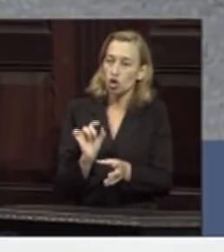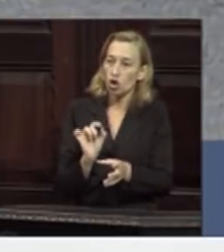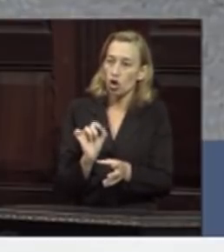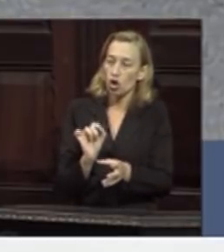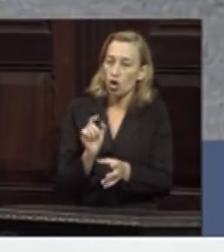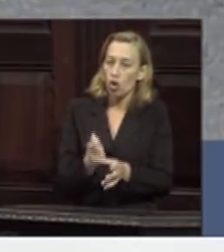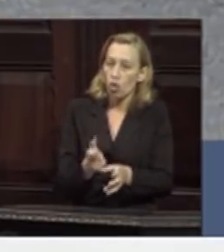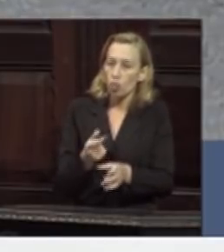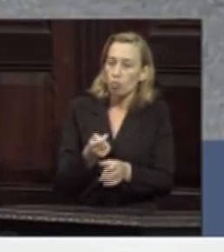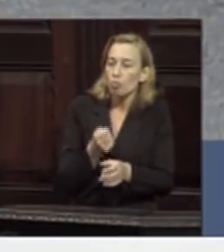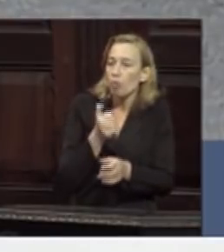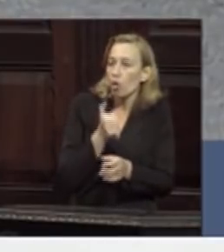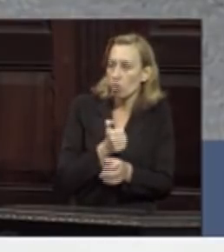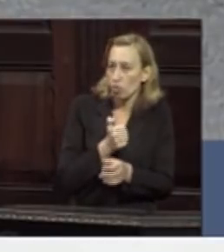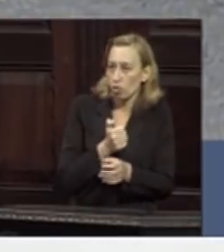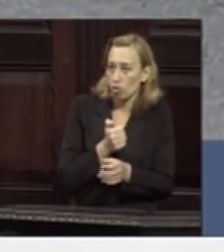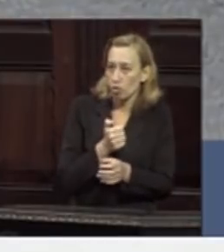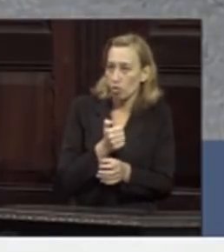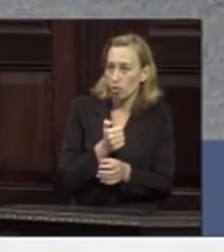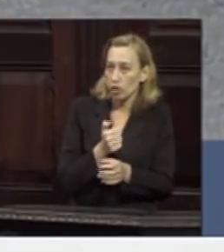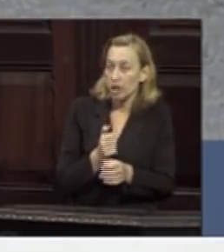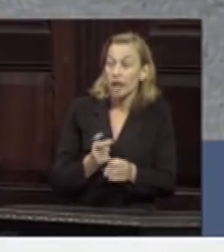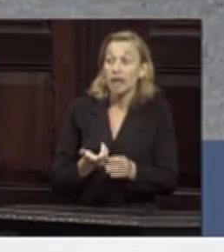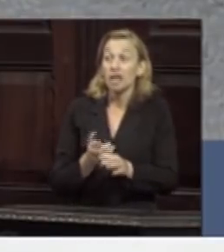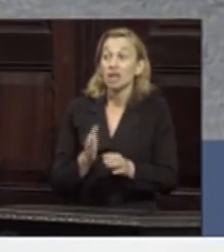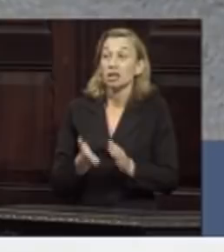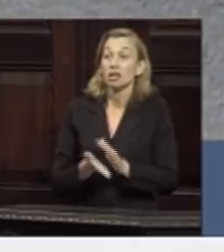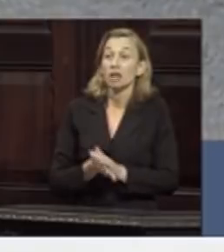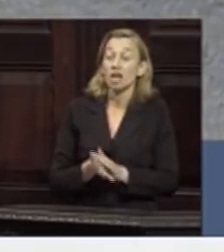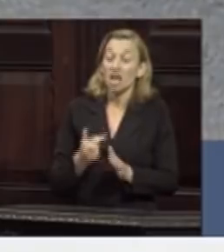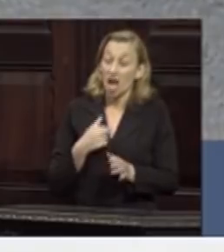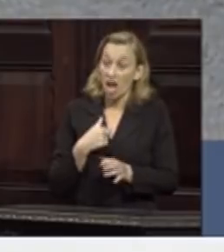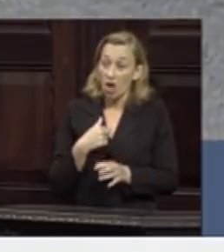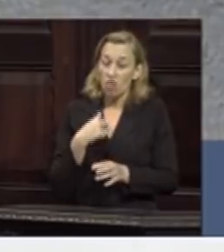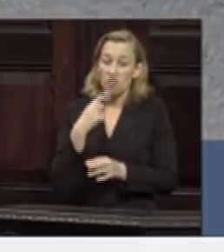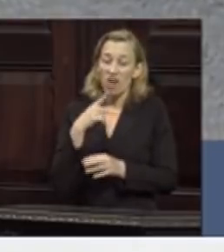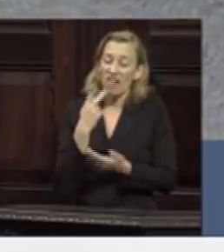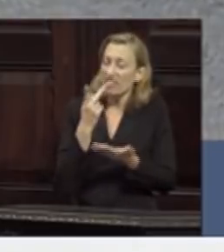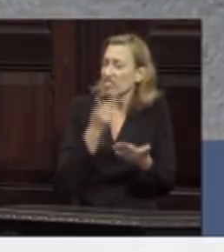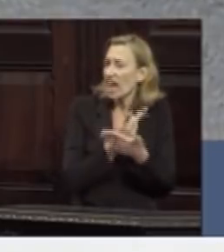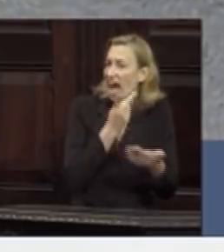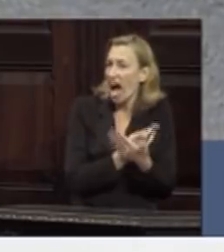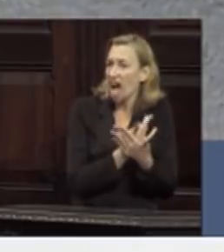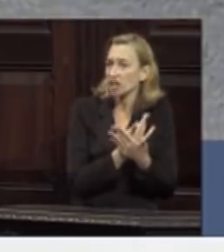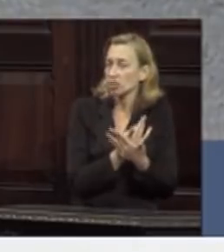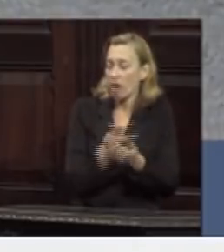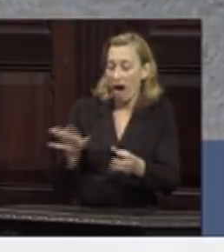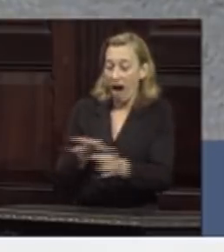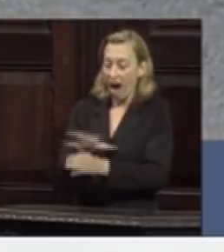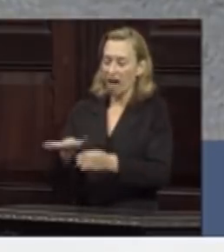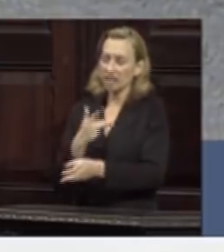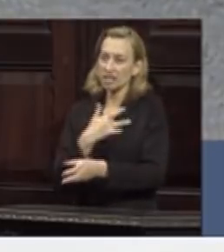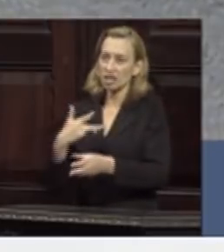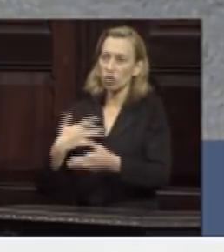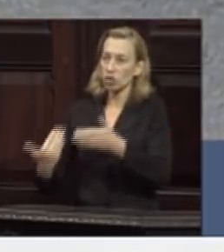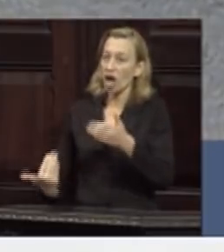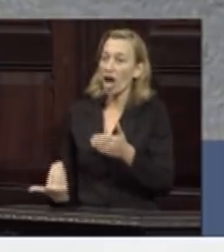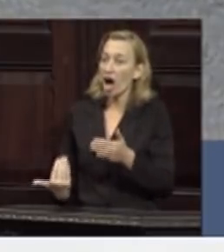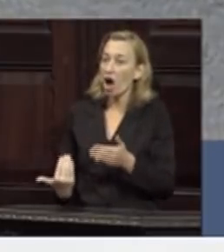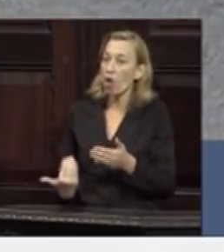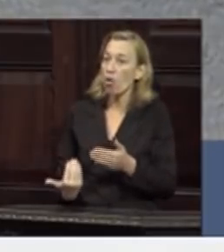E naquela época eu falei, está errado, a área da saúde é a única que não está